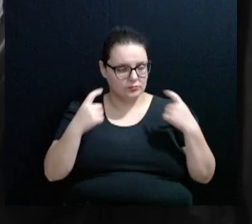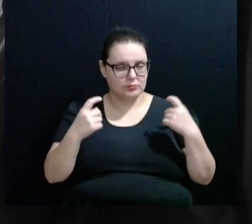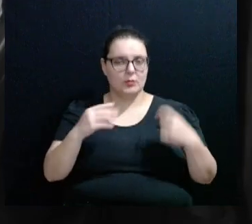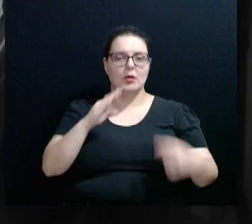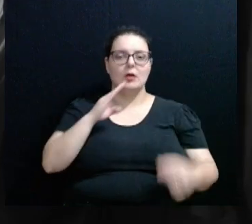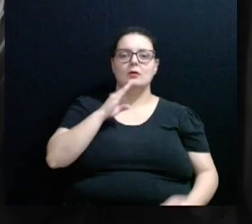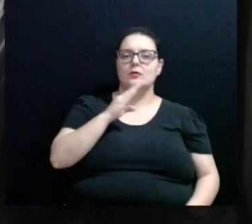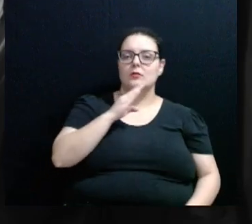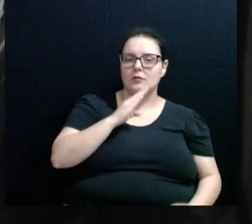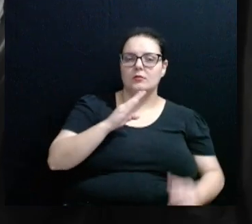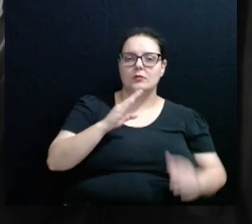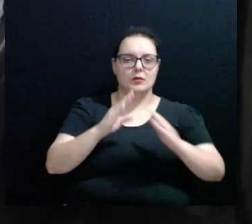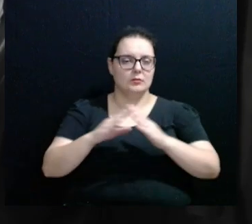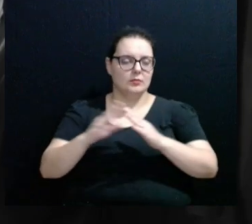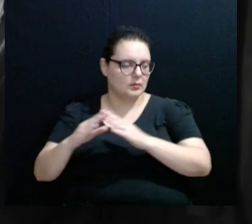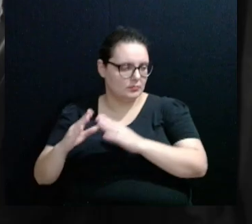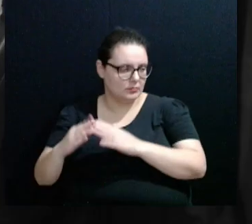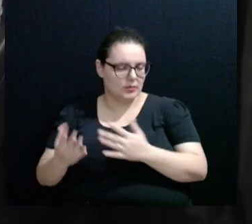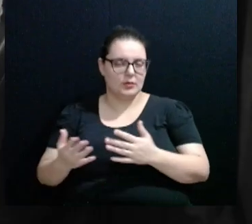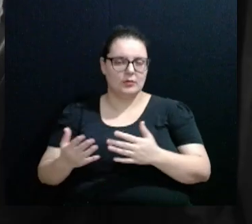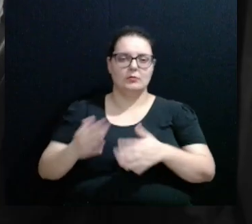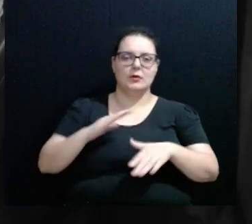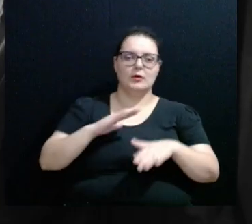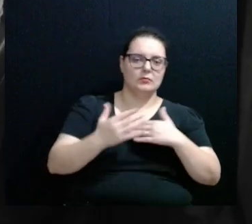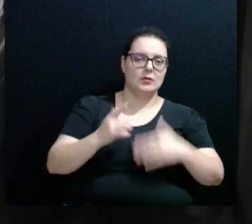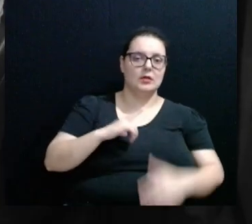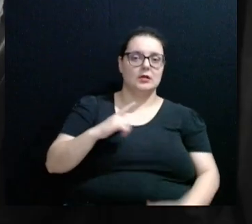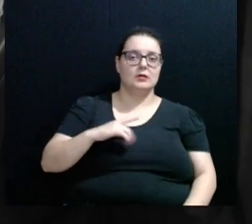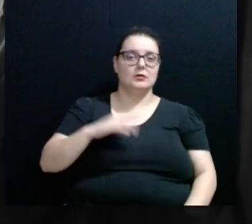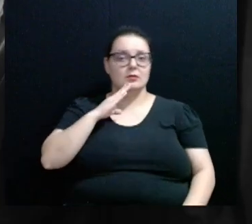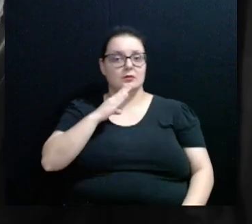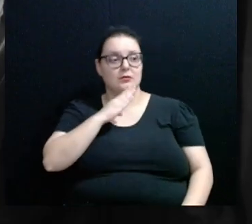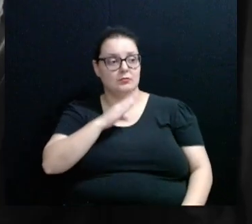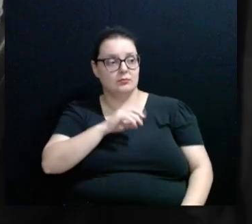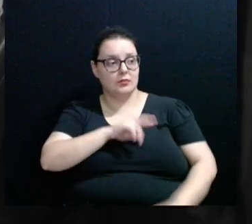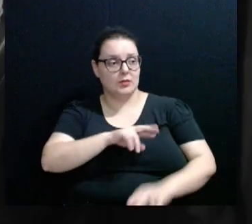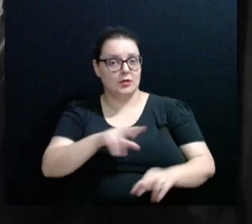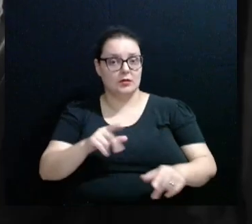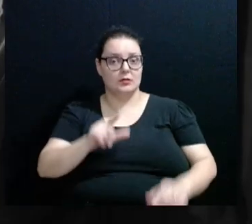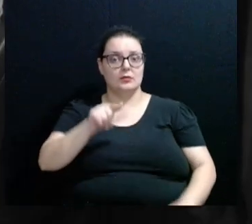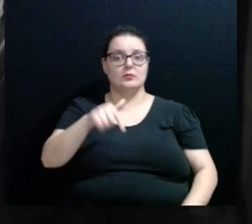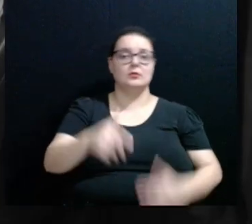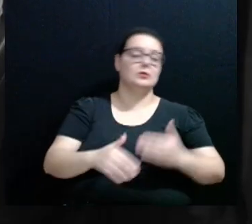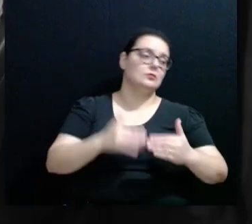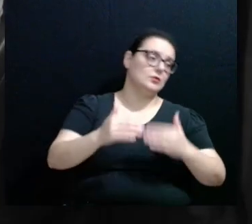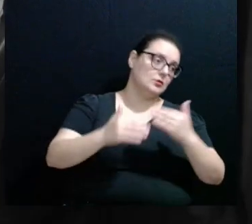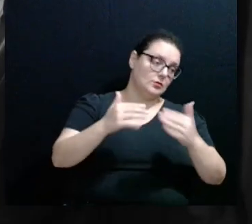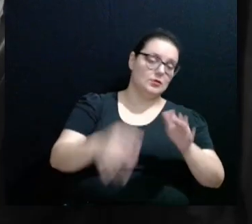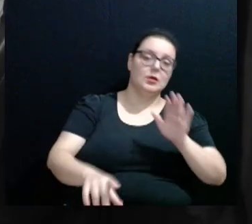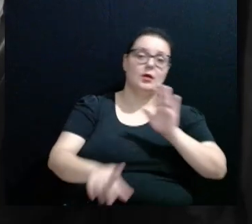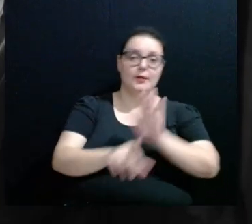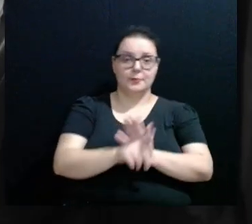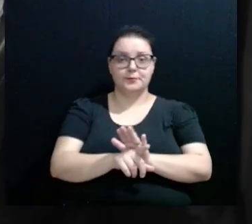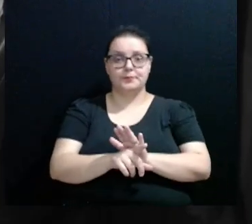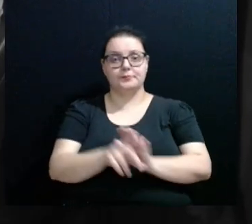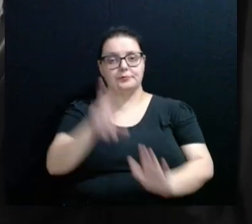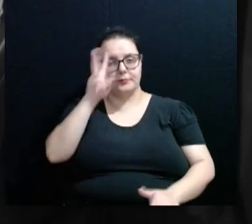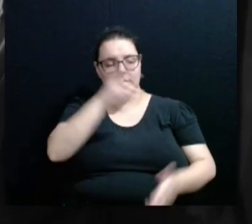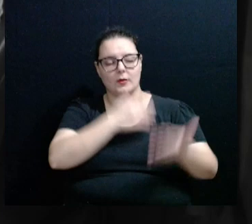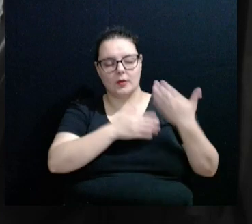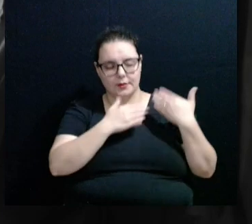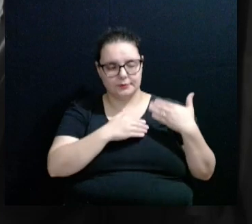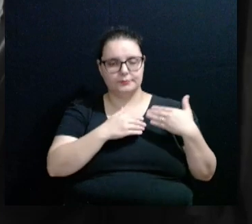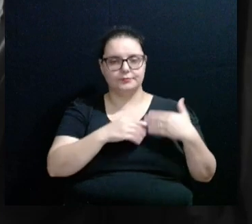barzinhos, moradores de bairros que tem bastante barzinho, e depois disso você construiu essa lei. Isso. Vamos lembrar daquele período que